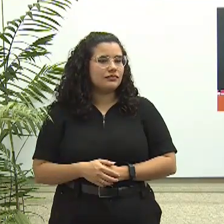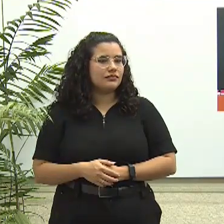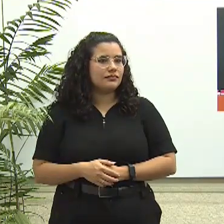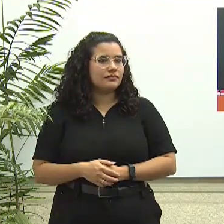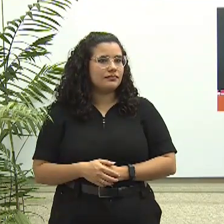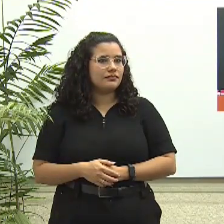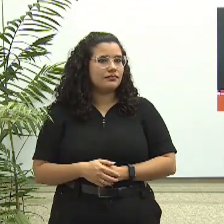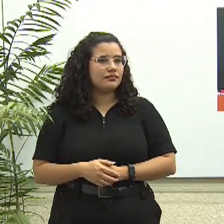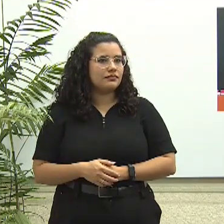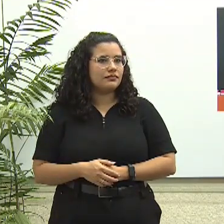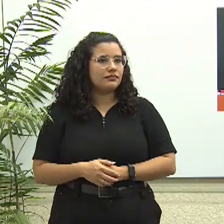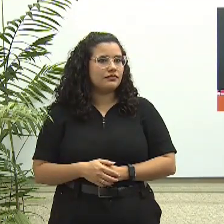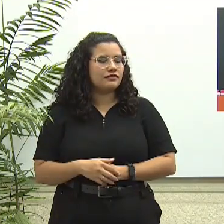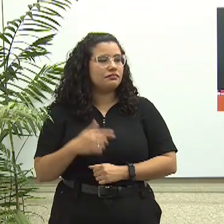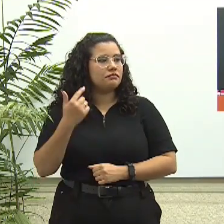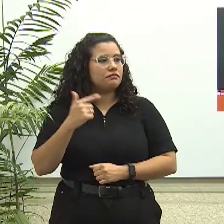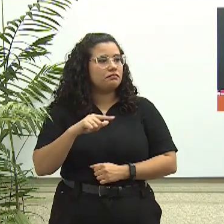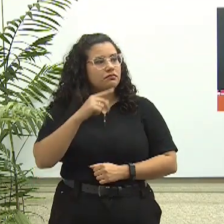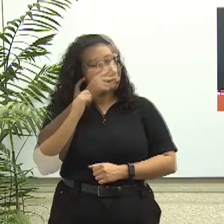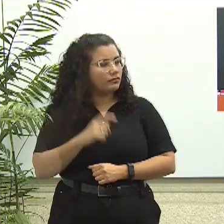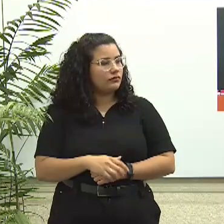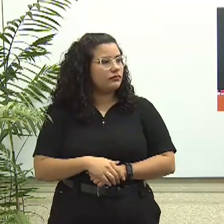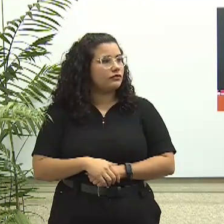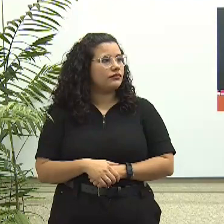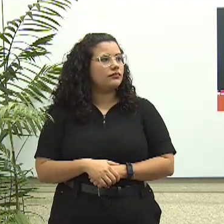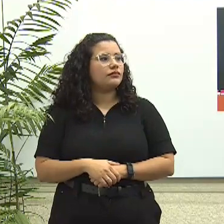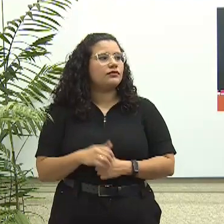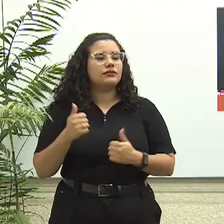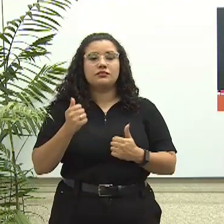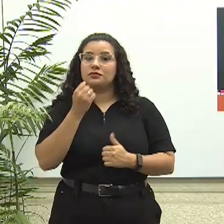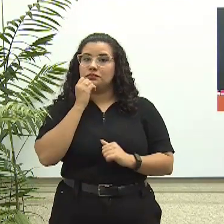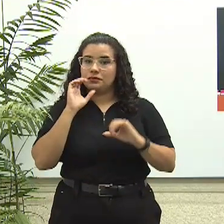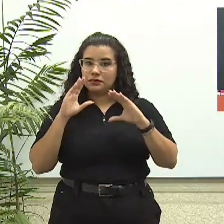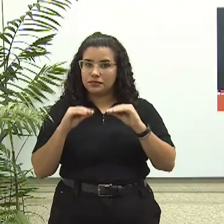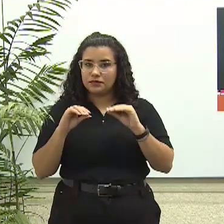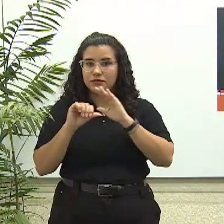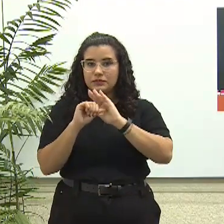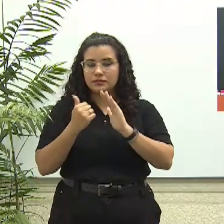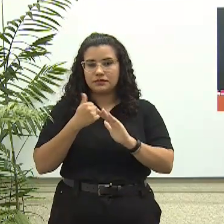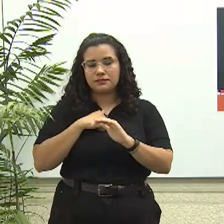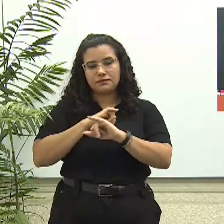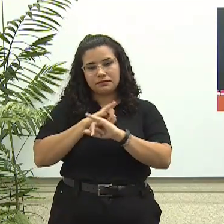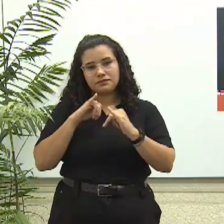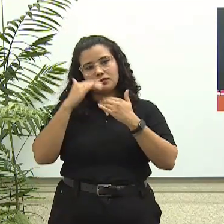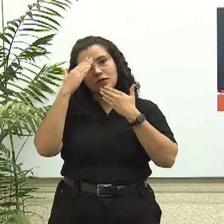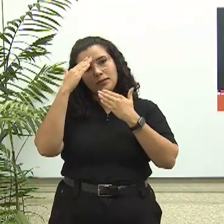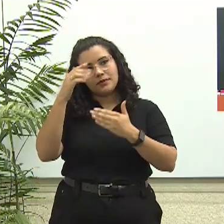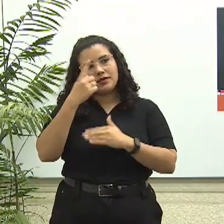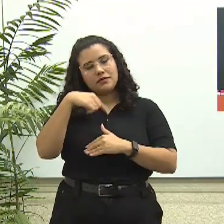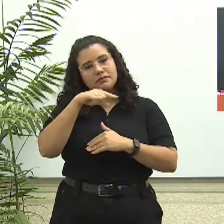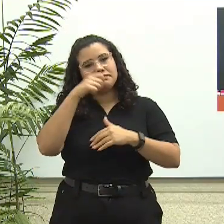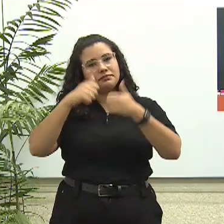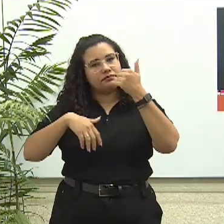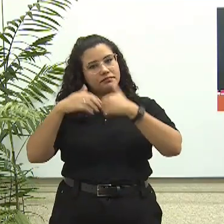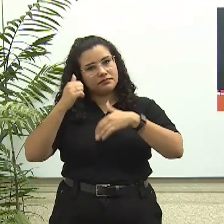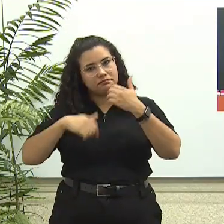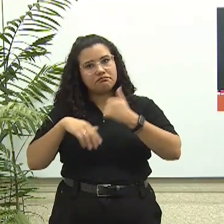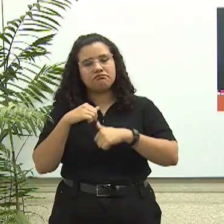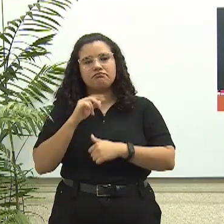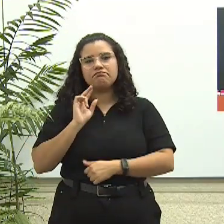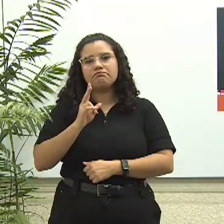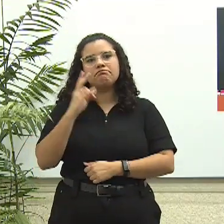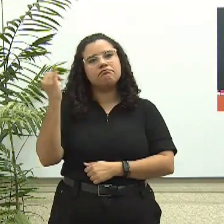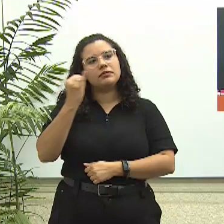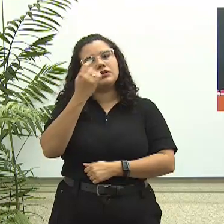mais alguma questão comentário Boa noite primeiro agradecer as falas né sempre importante